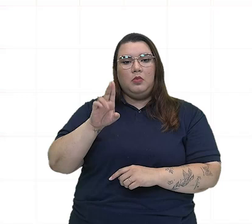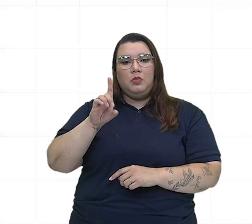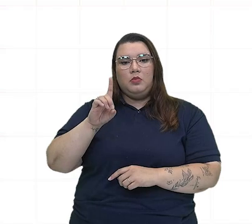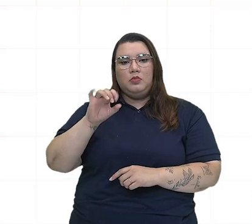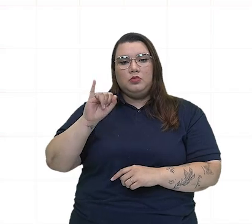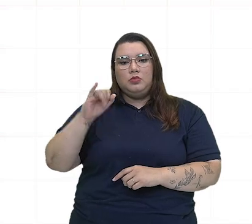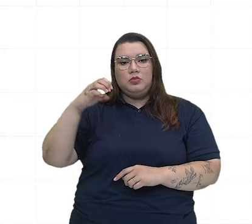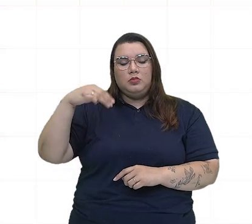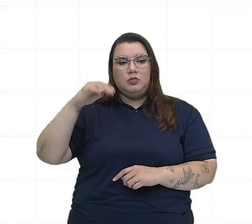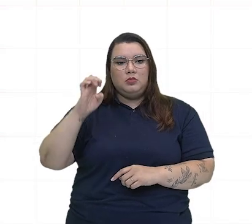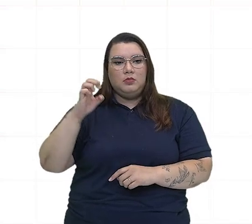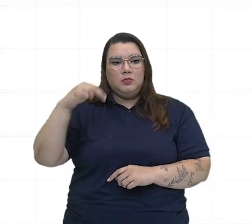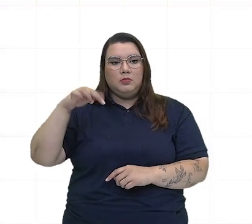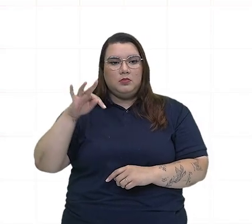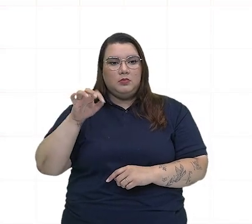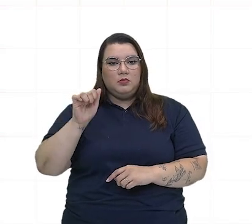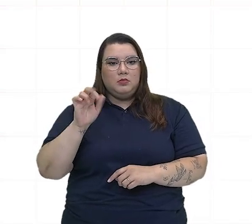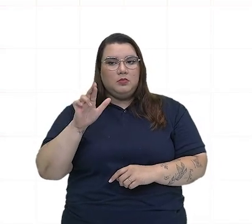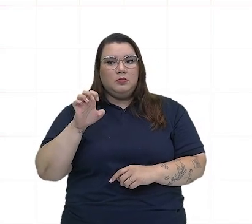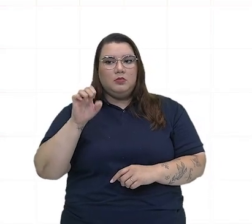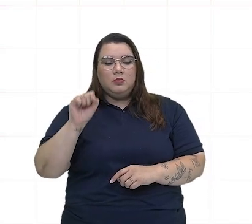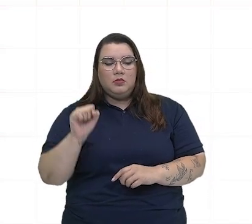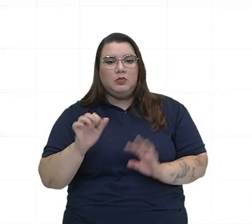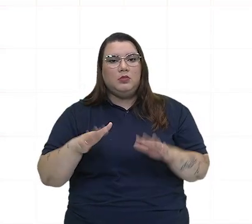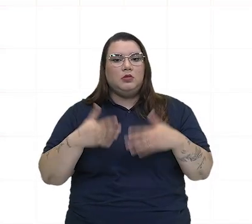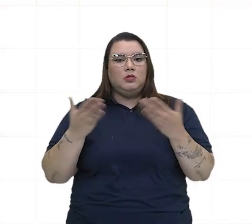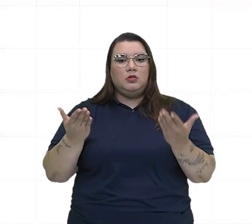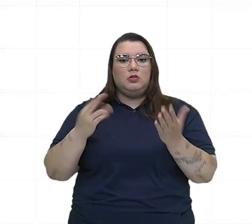rudimentares. Então, nós vamos ter ali,